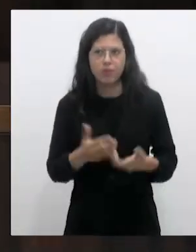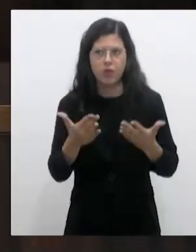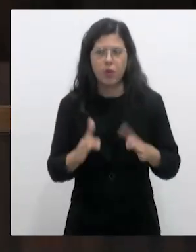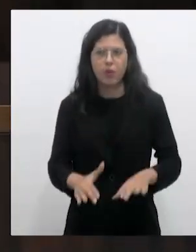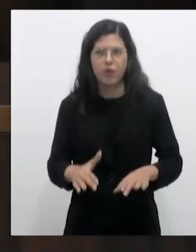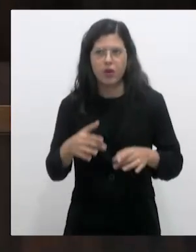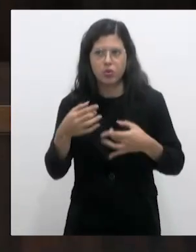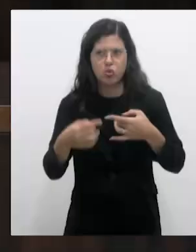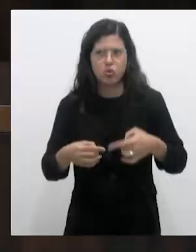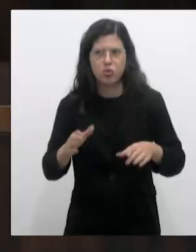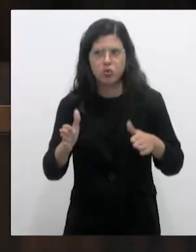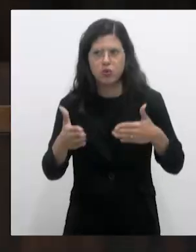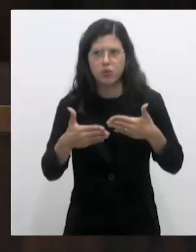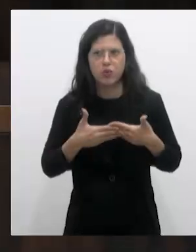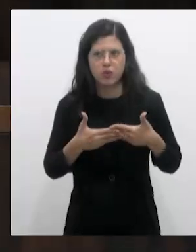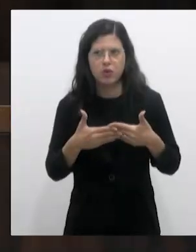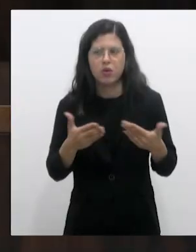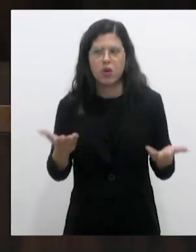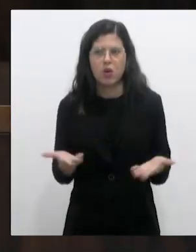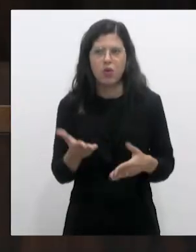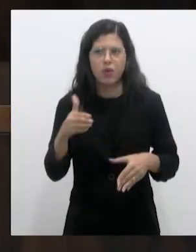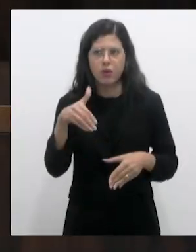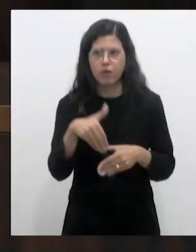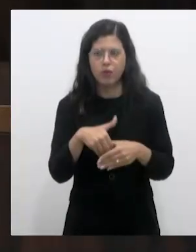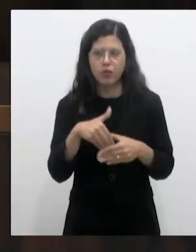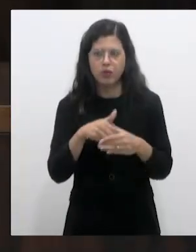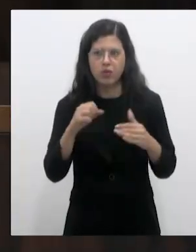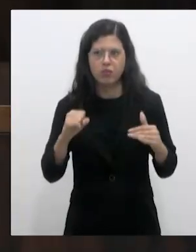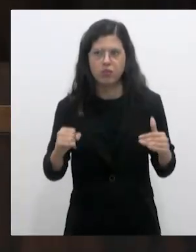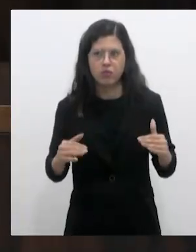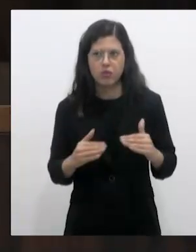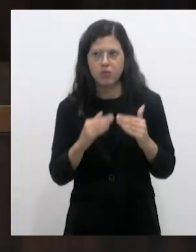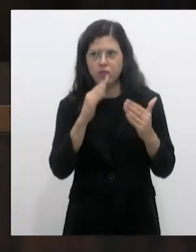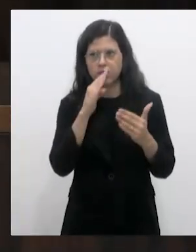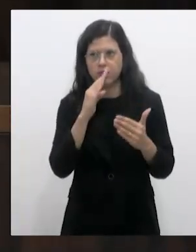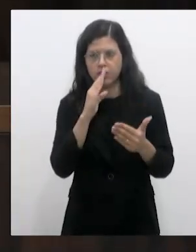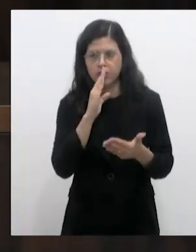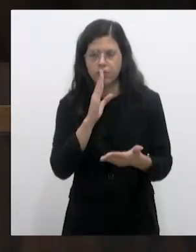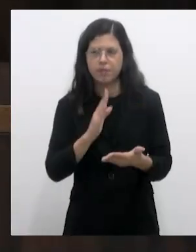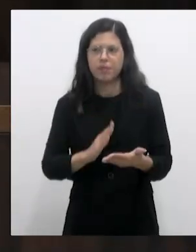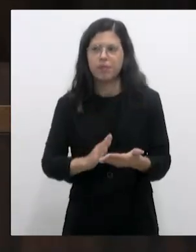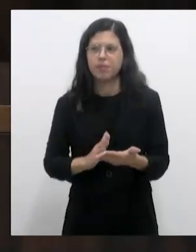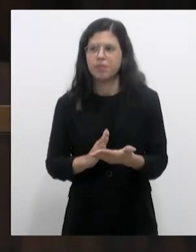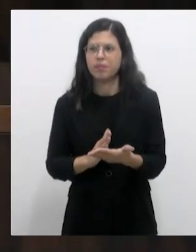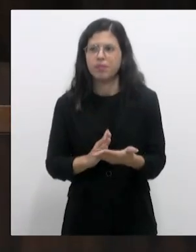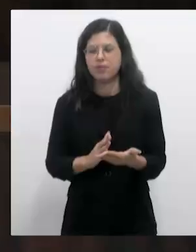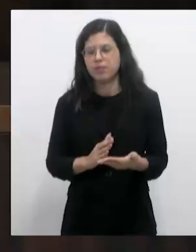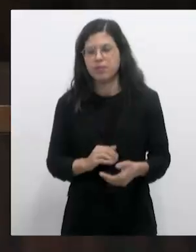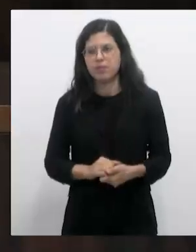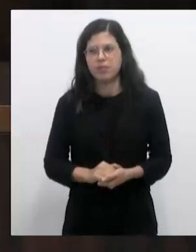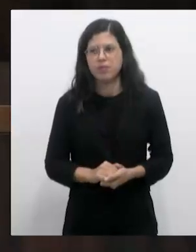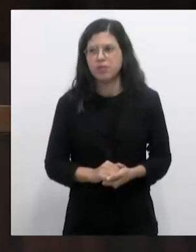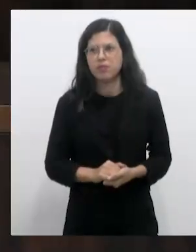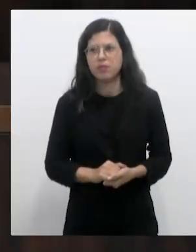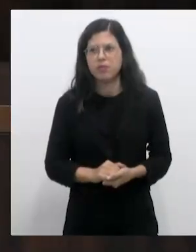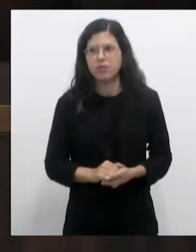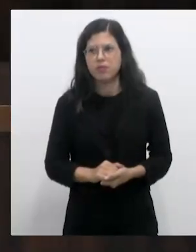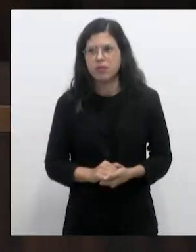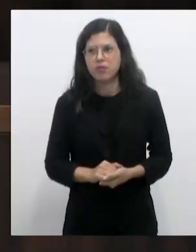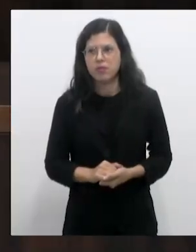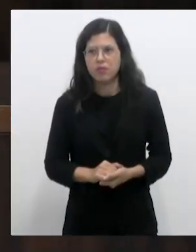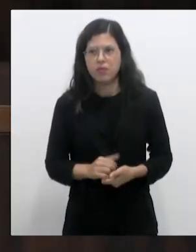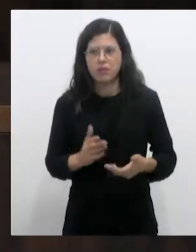não havendo quem queira discutir, é encerrada a discussão. Em votação. Os senhores que aprovam, permaneçam como